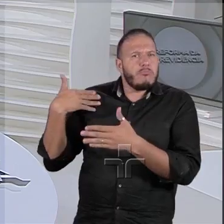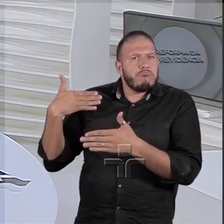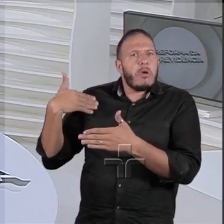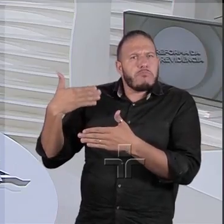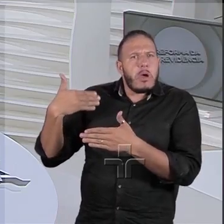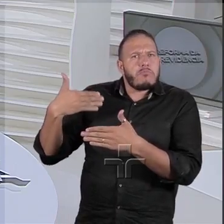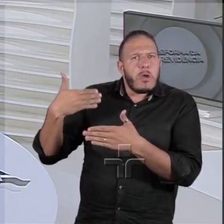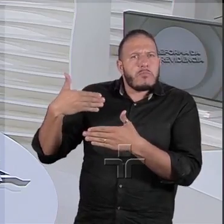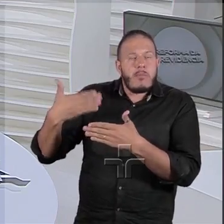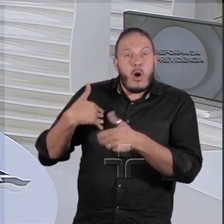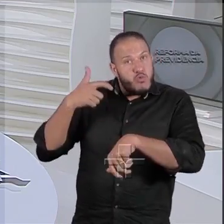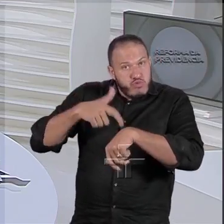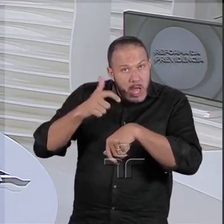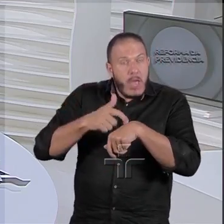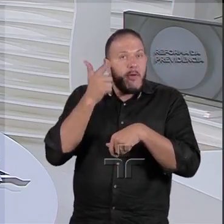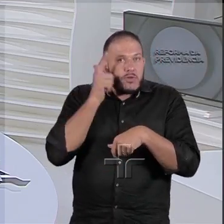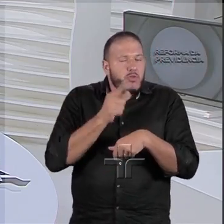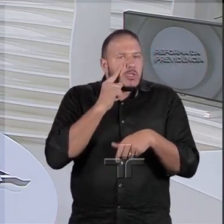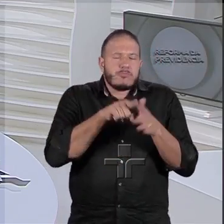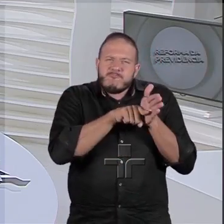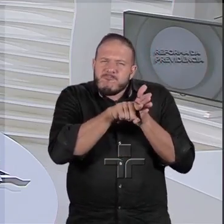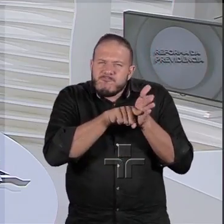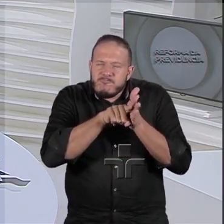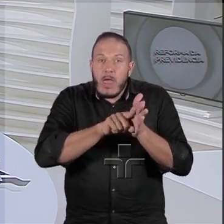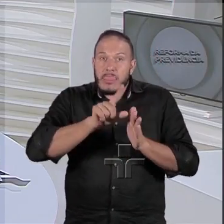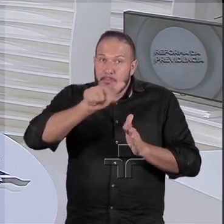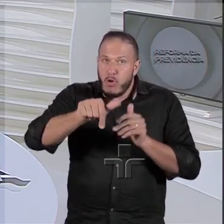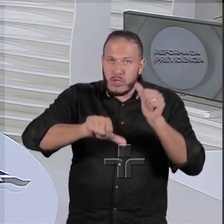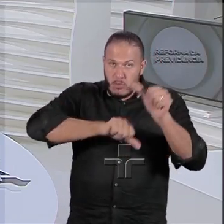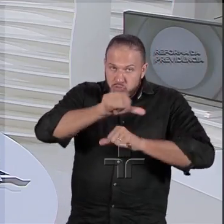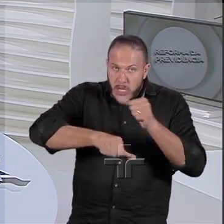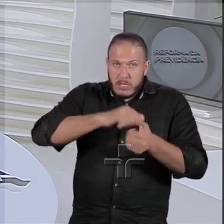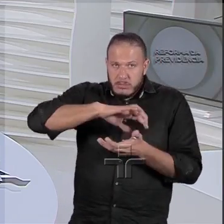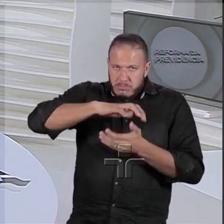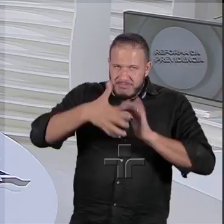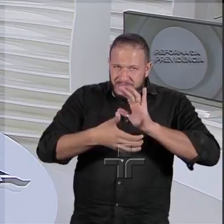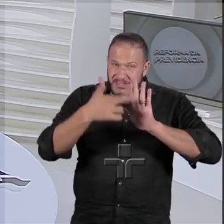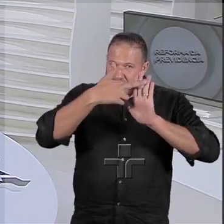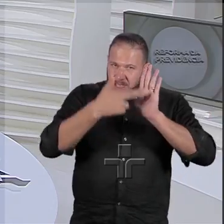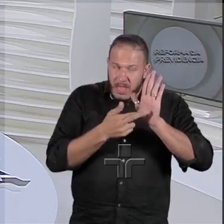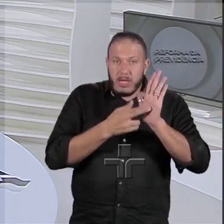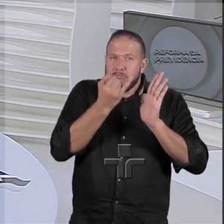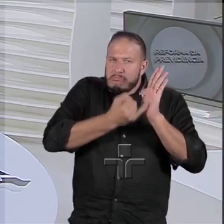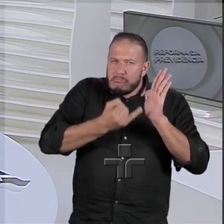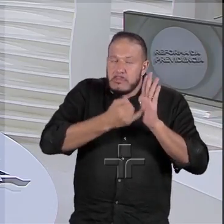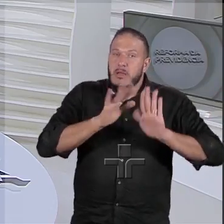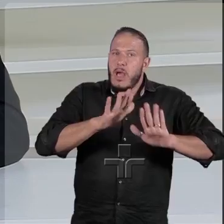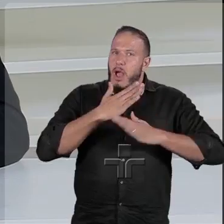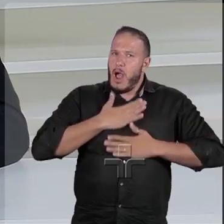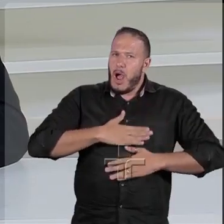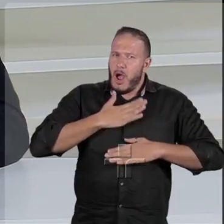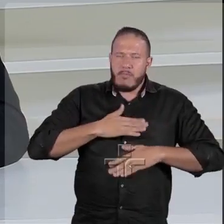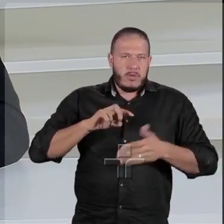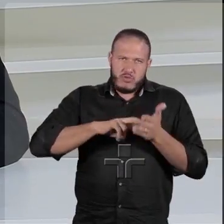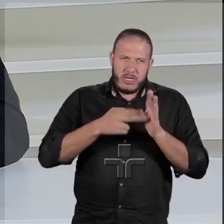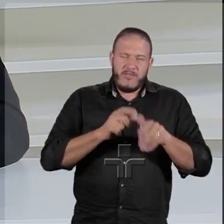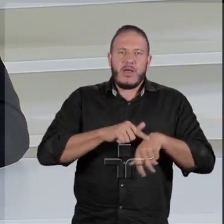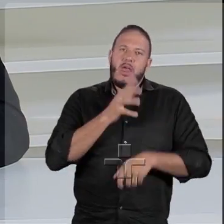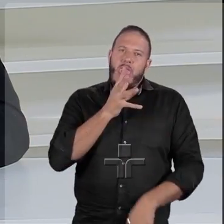para você estudar uma reforma tributária com calma. Não quer dizer demorar,